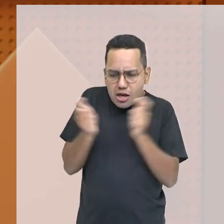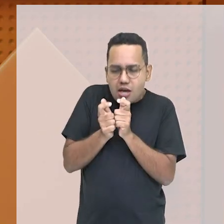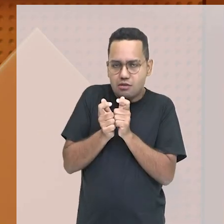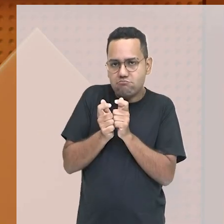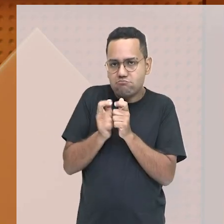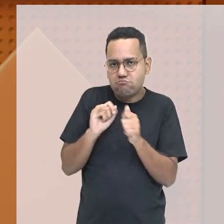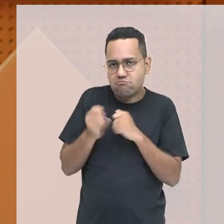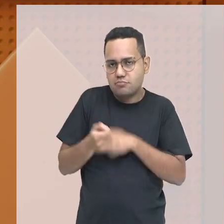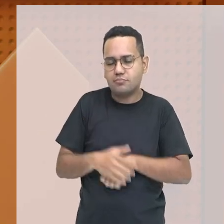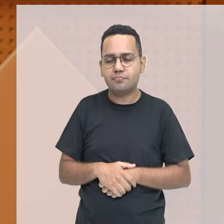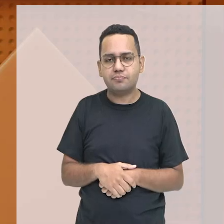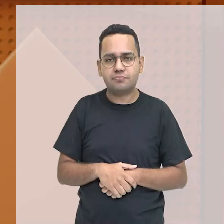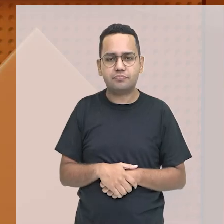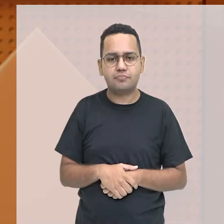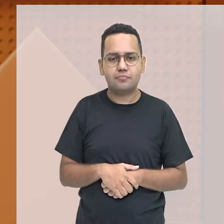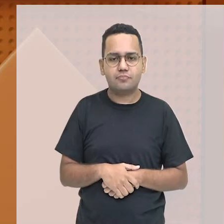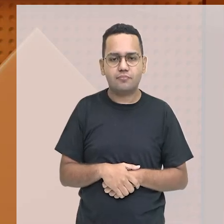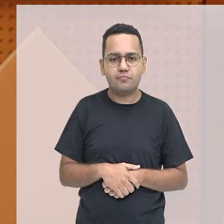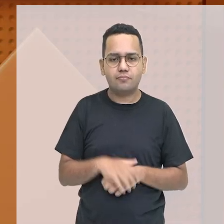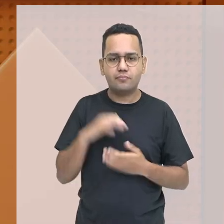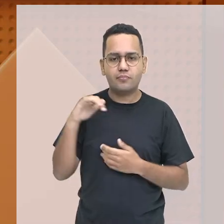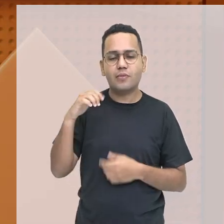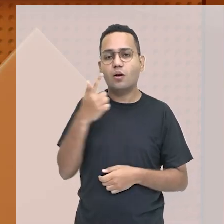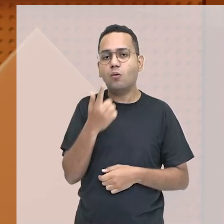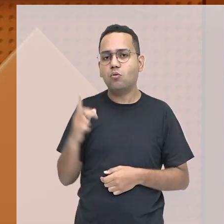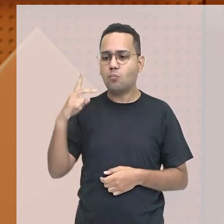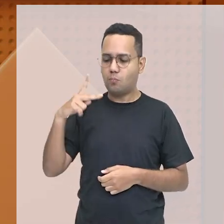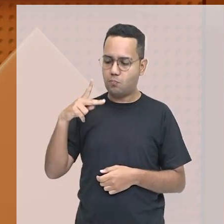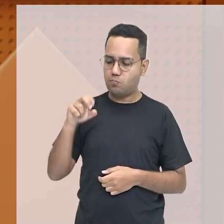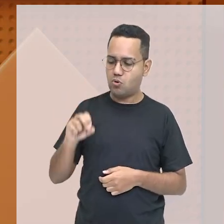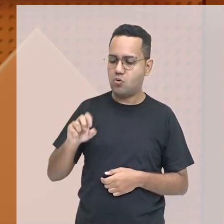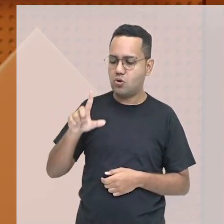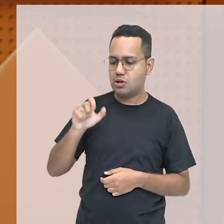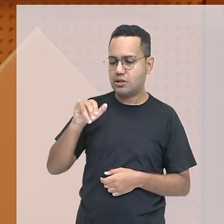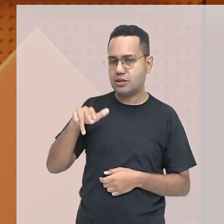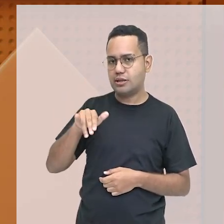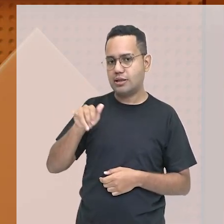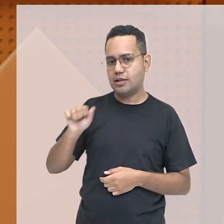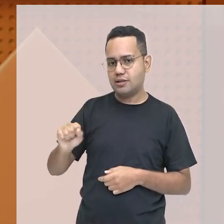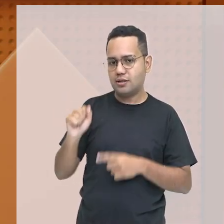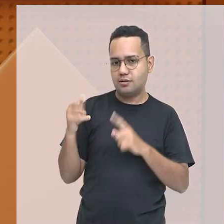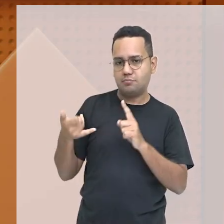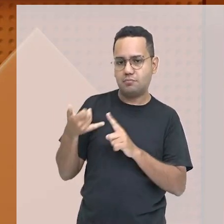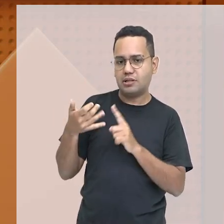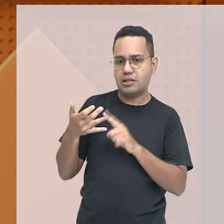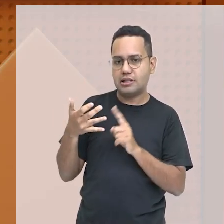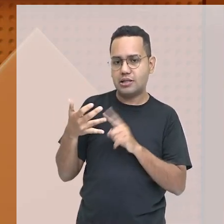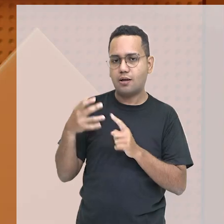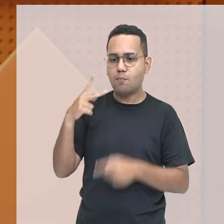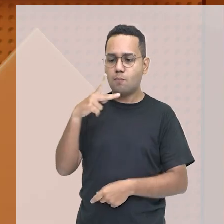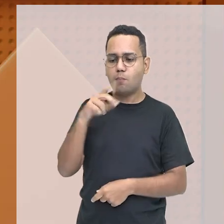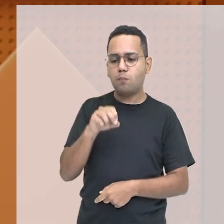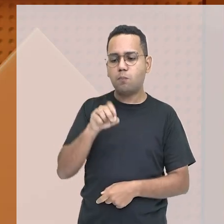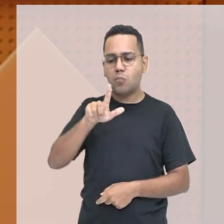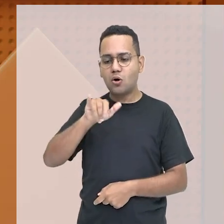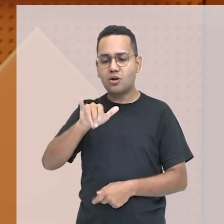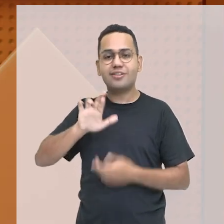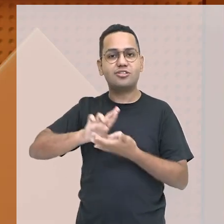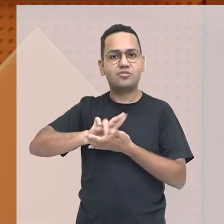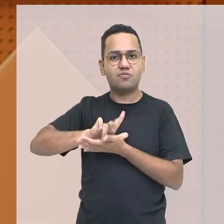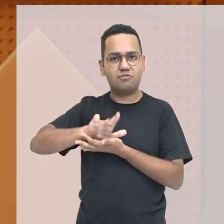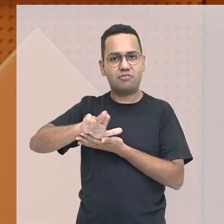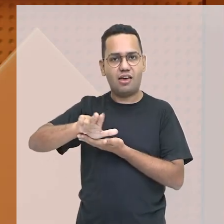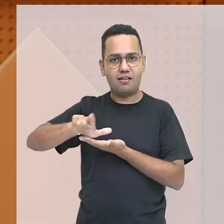Micronésia. Depois nós temos também a Polinésia, né? O poli de várias ilhas. Então, aquela